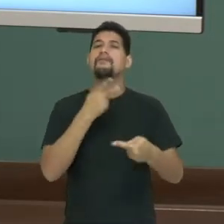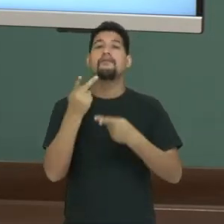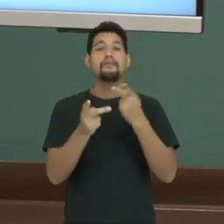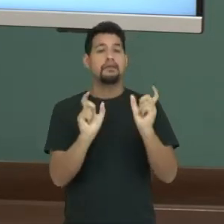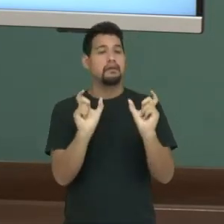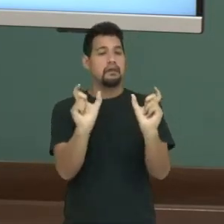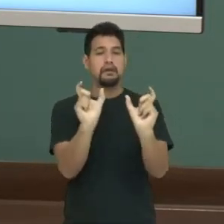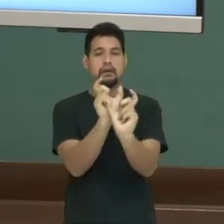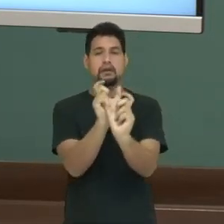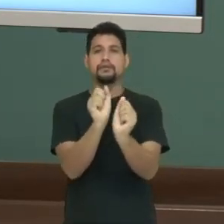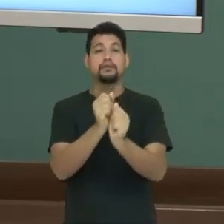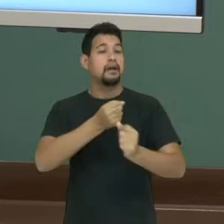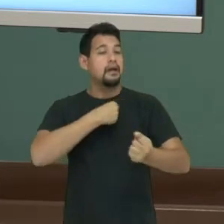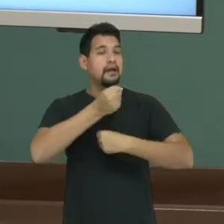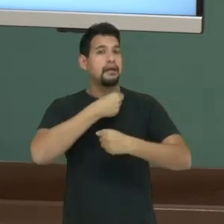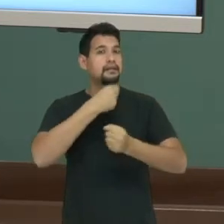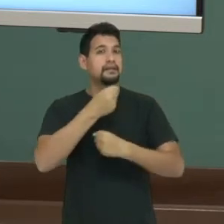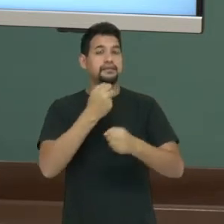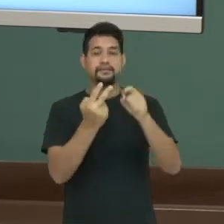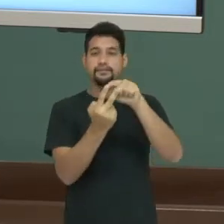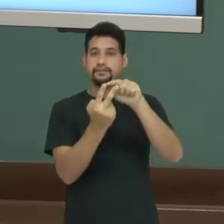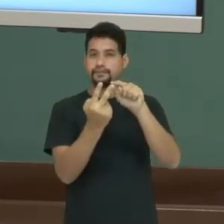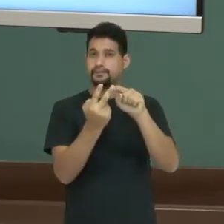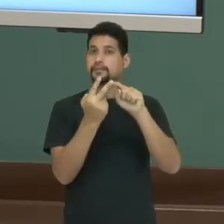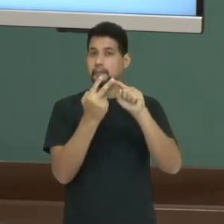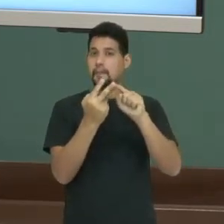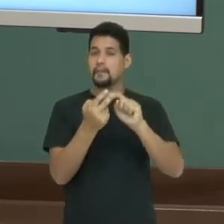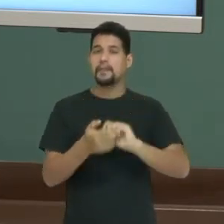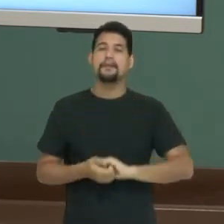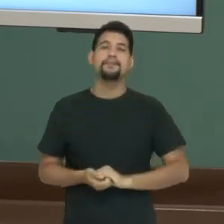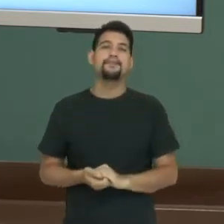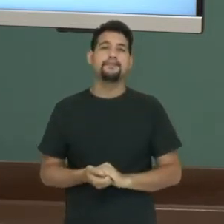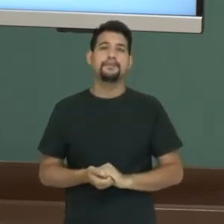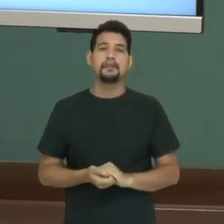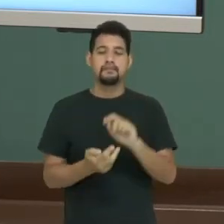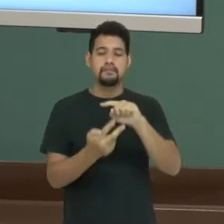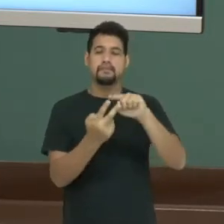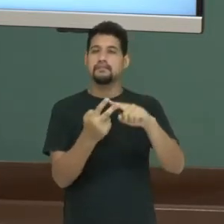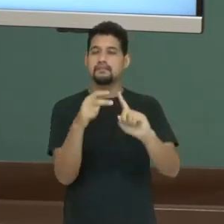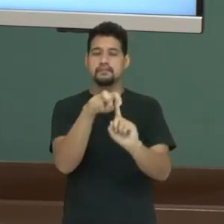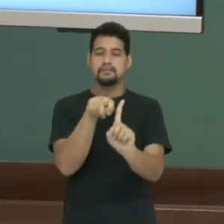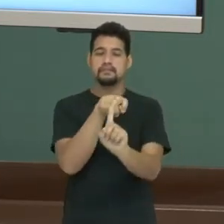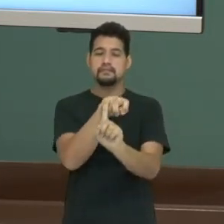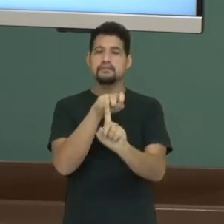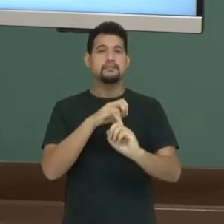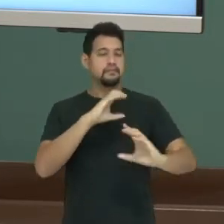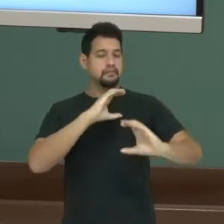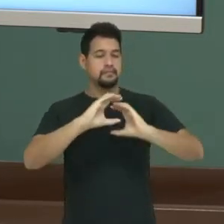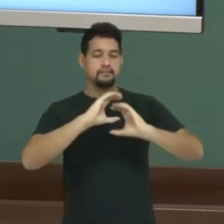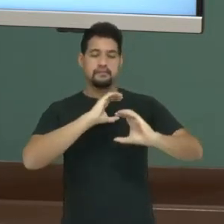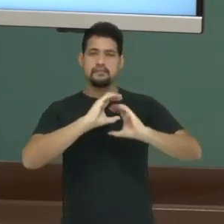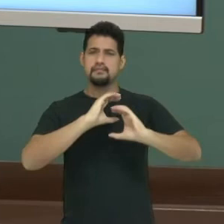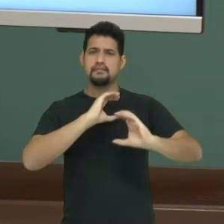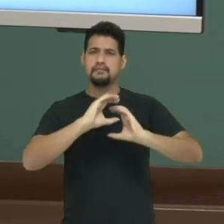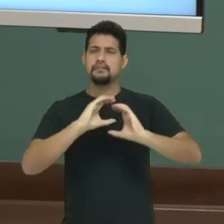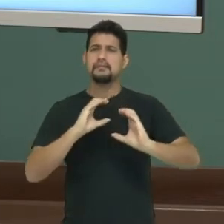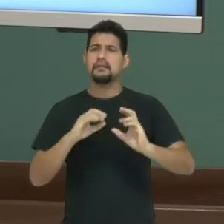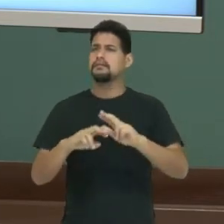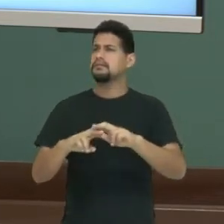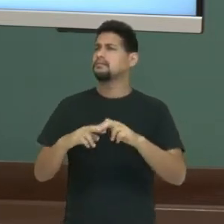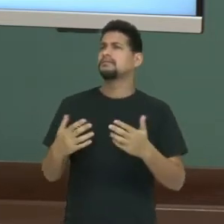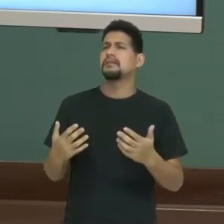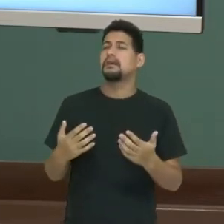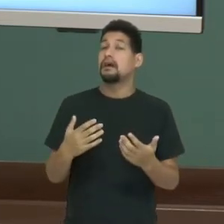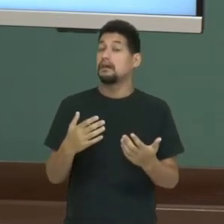entrevista transita, está entre esses dois modos, né? Essas duas maneiras de se comunicar. Porque entre